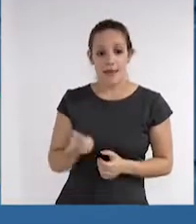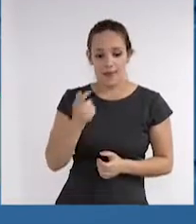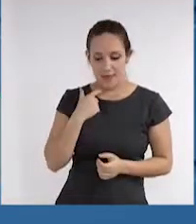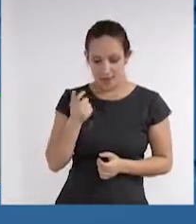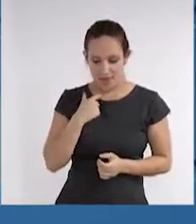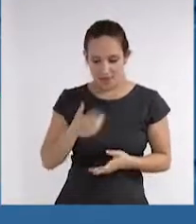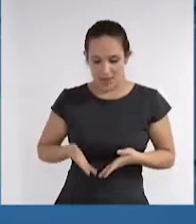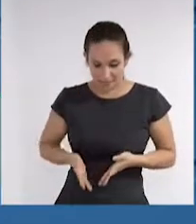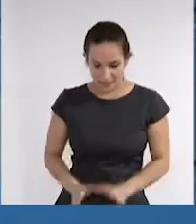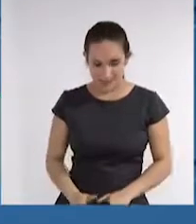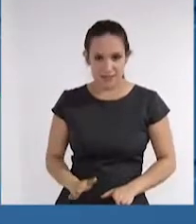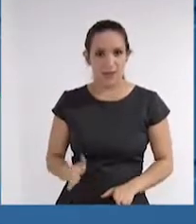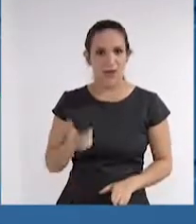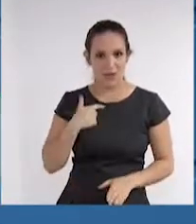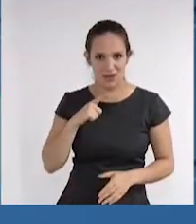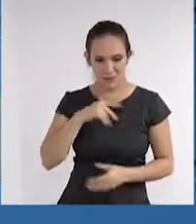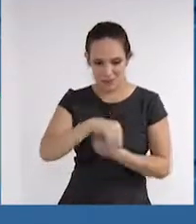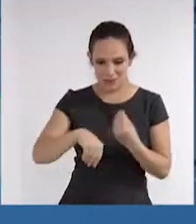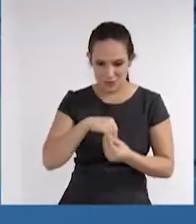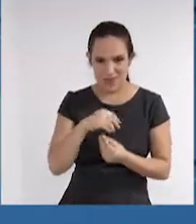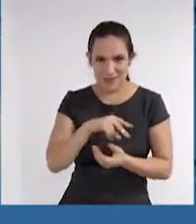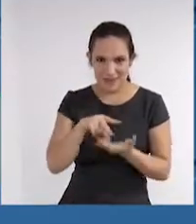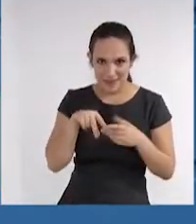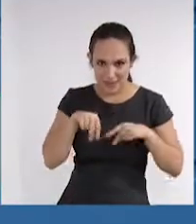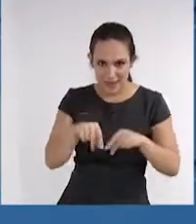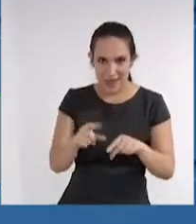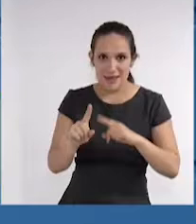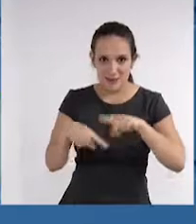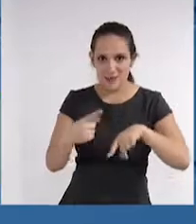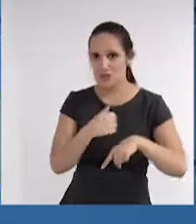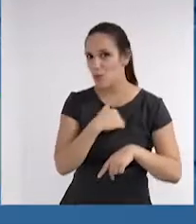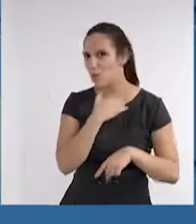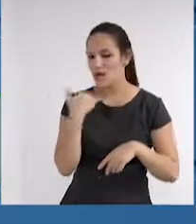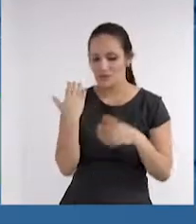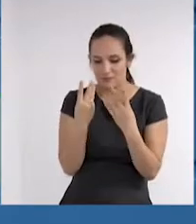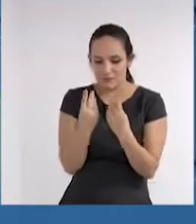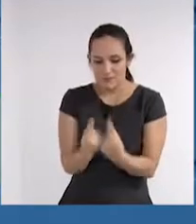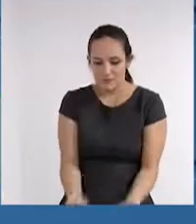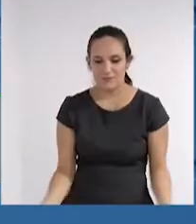tornar a voltar por ela. Ela